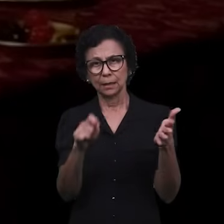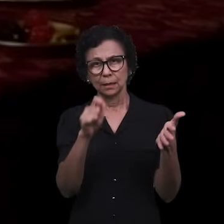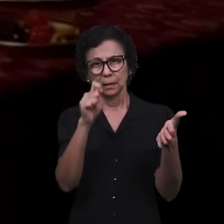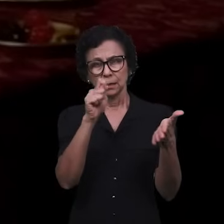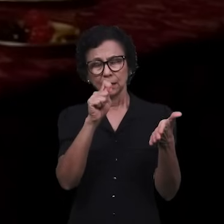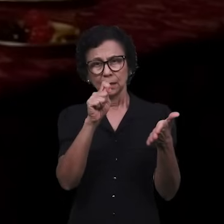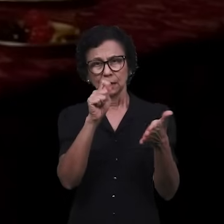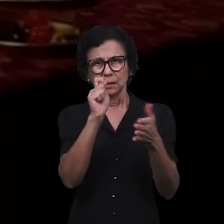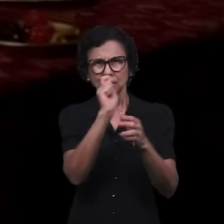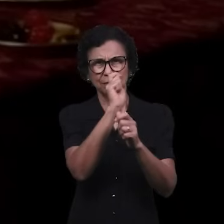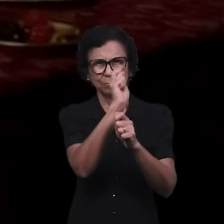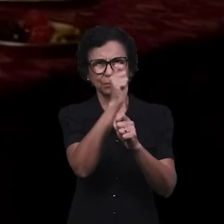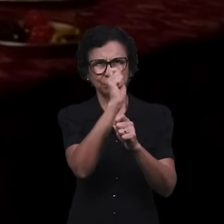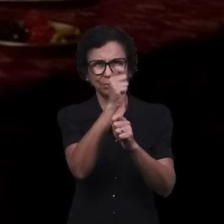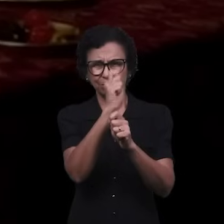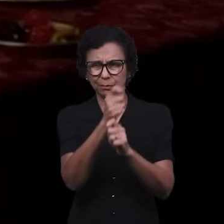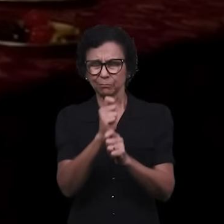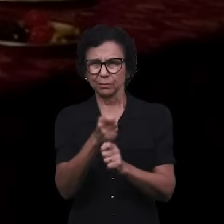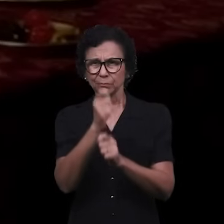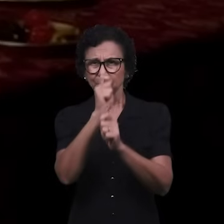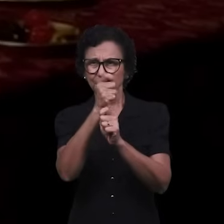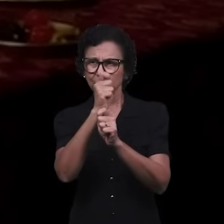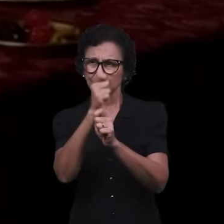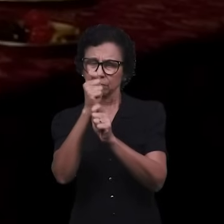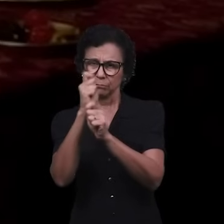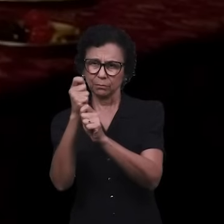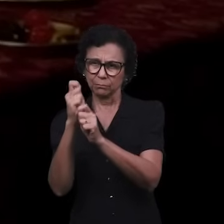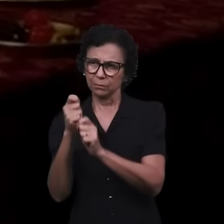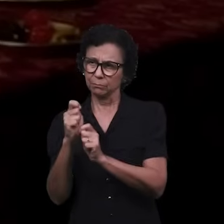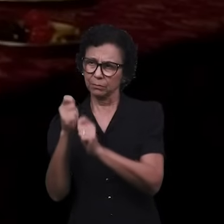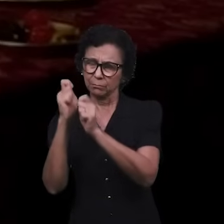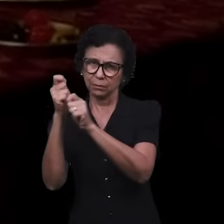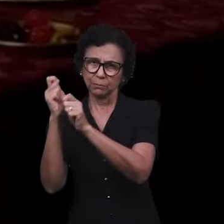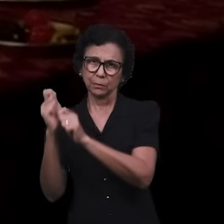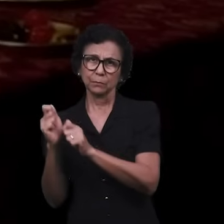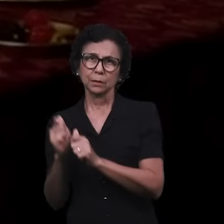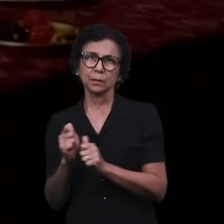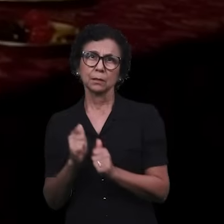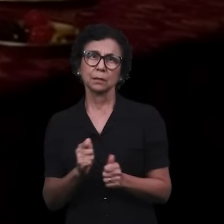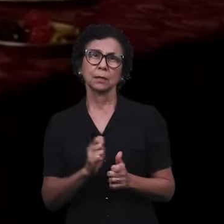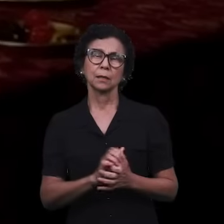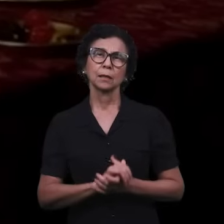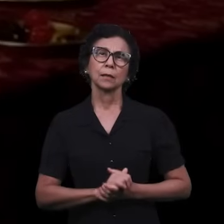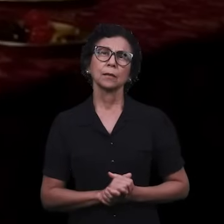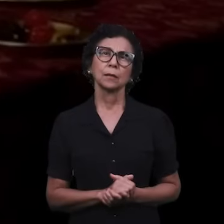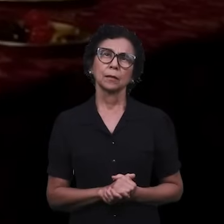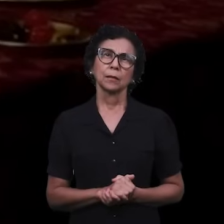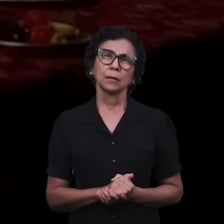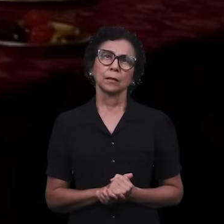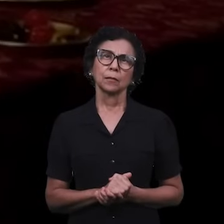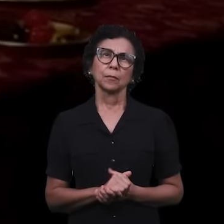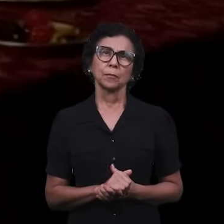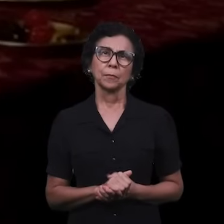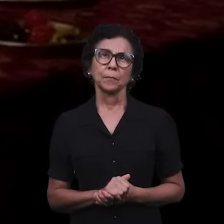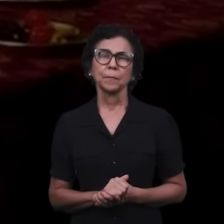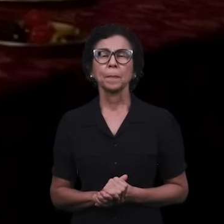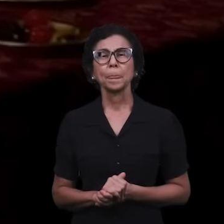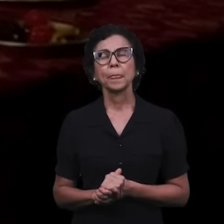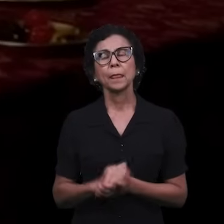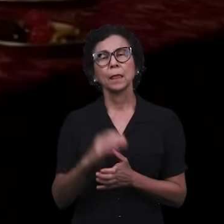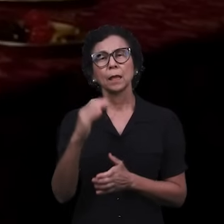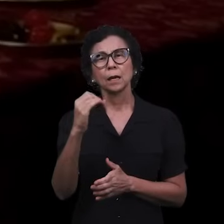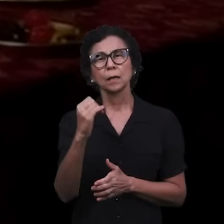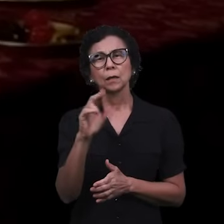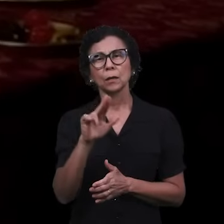vem do nome da língua deles, do radical, que